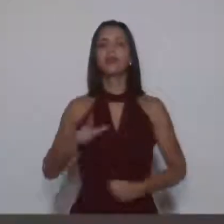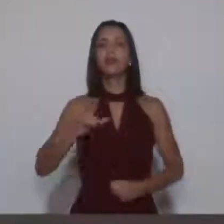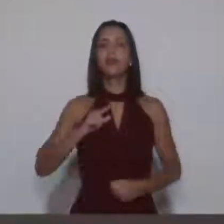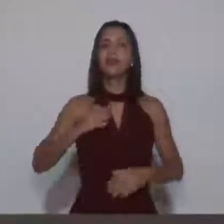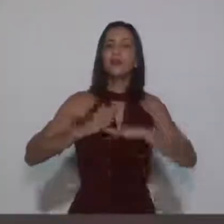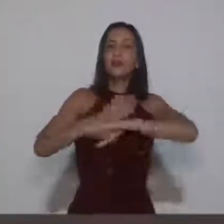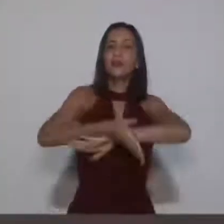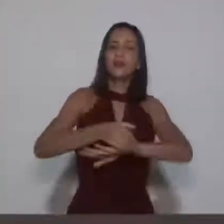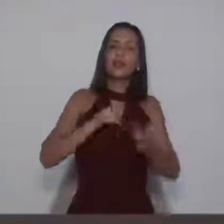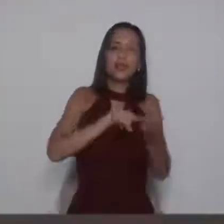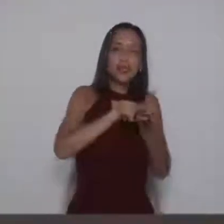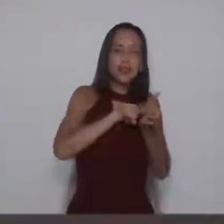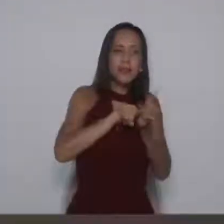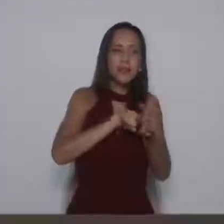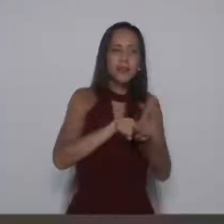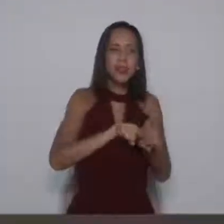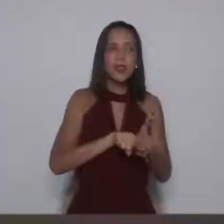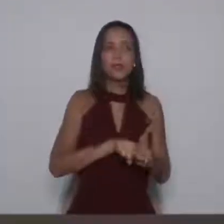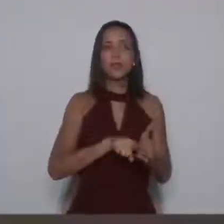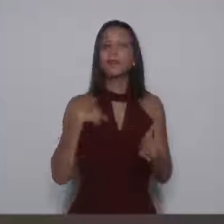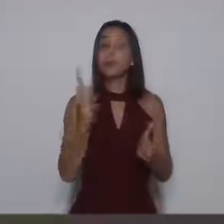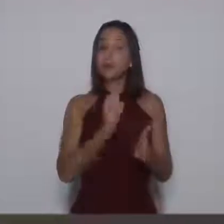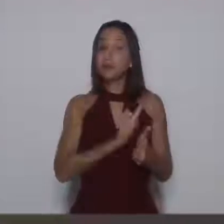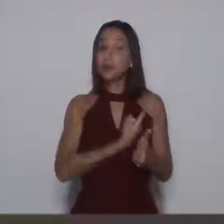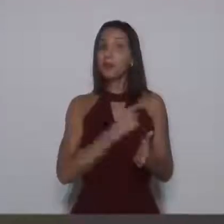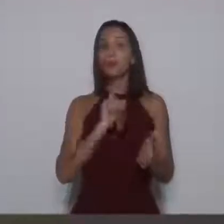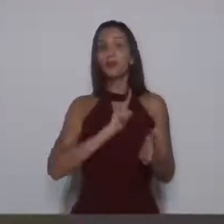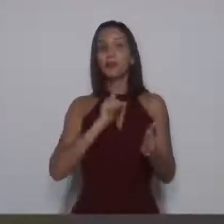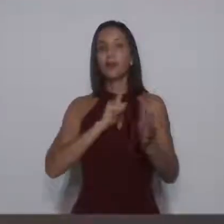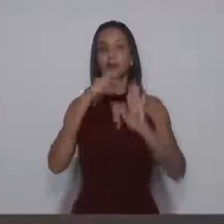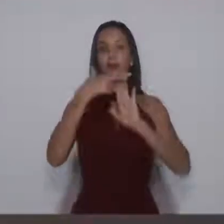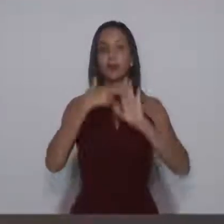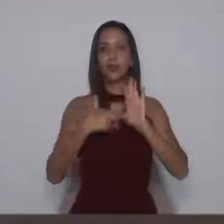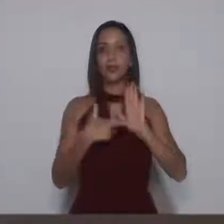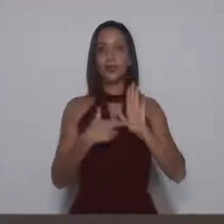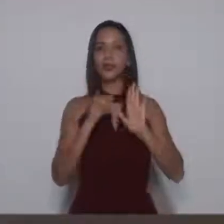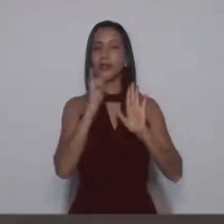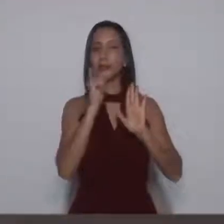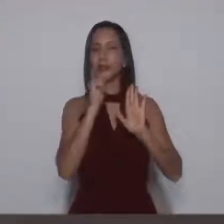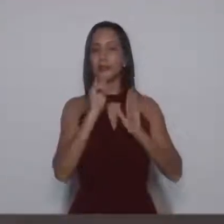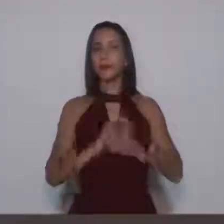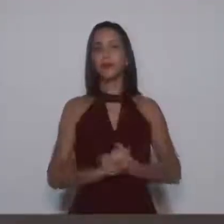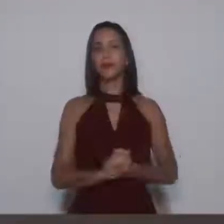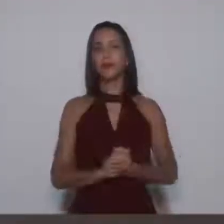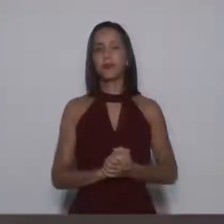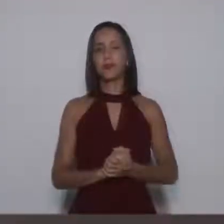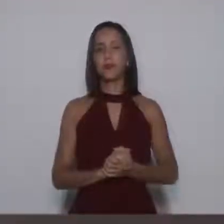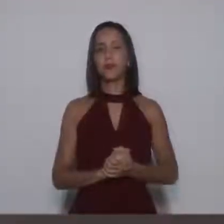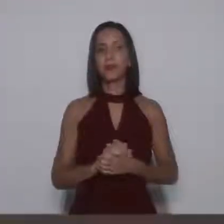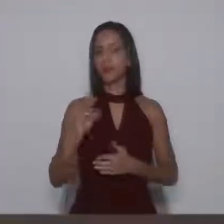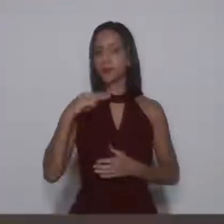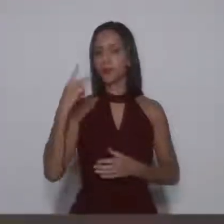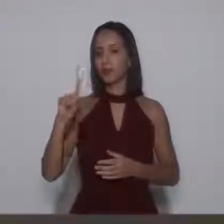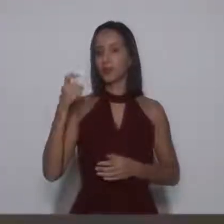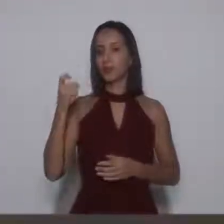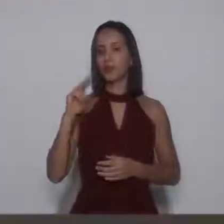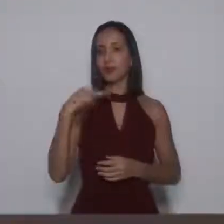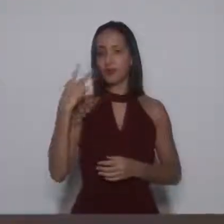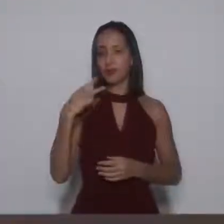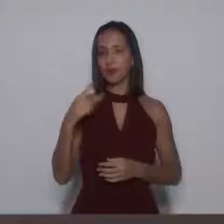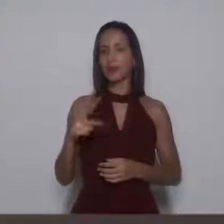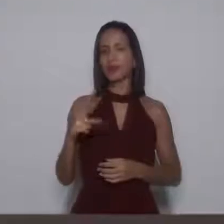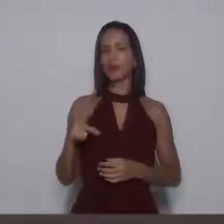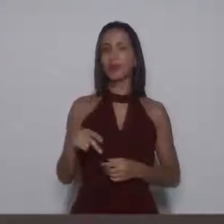pesquisa, e aí nós temos algumas referências. Por exemplo, o ex-vereador Israel, o